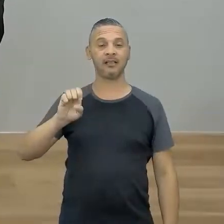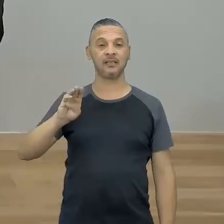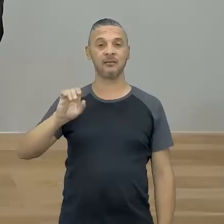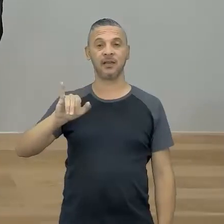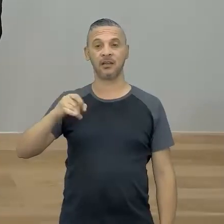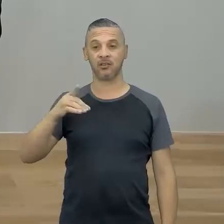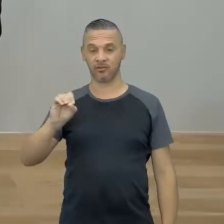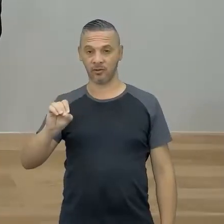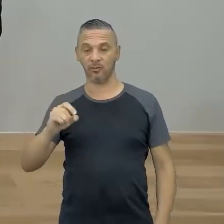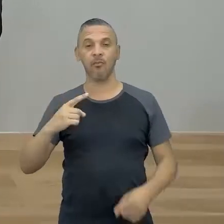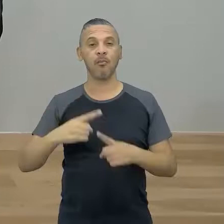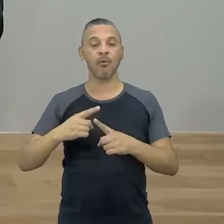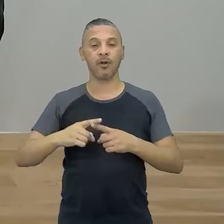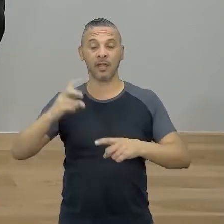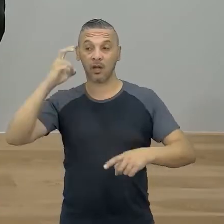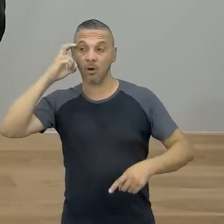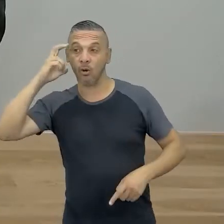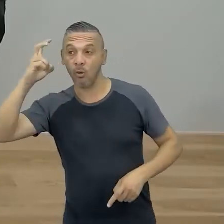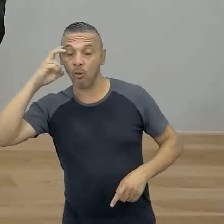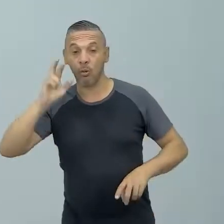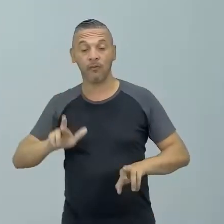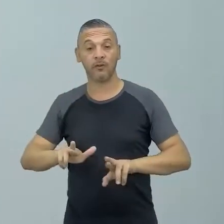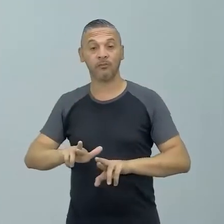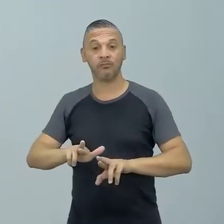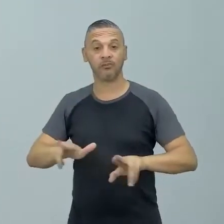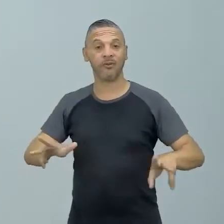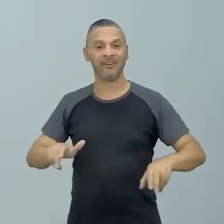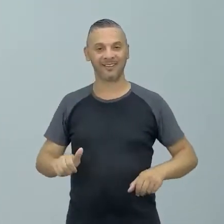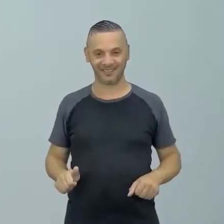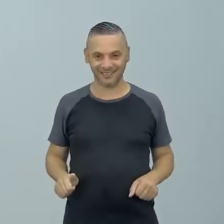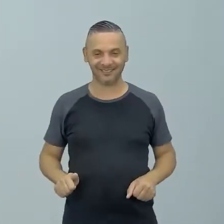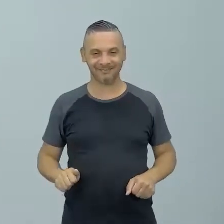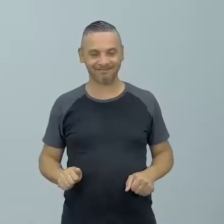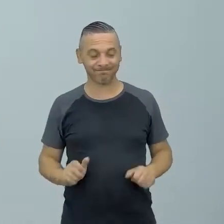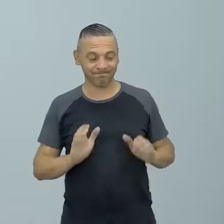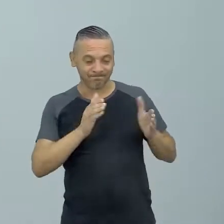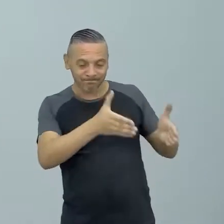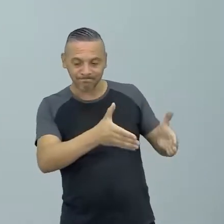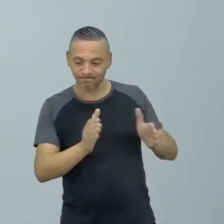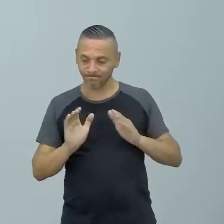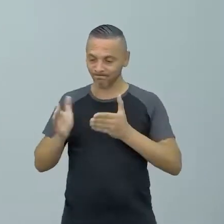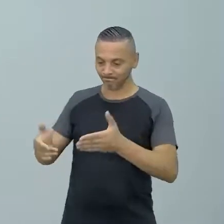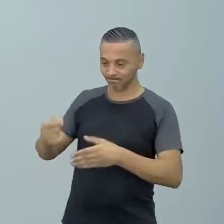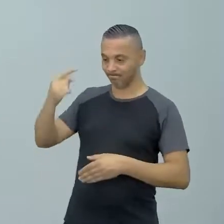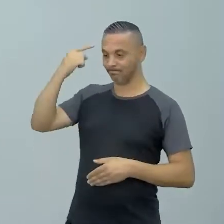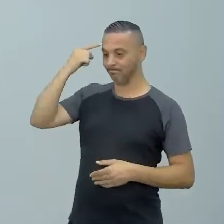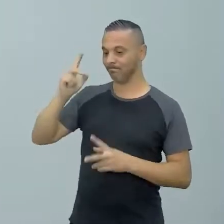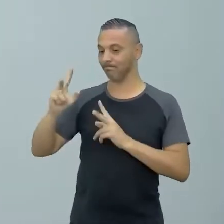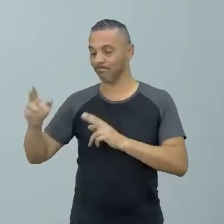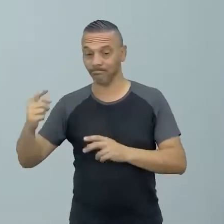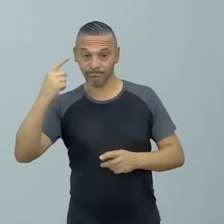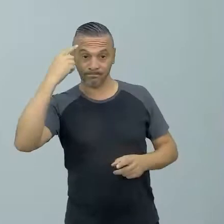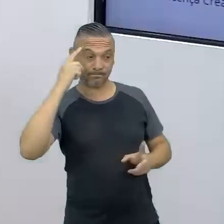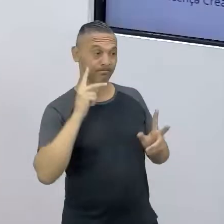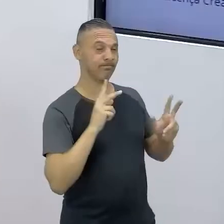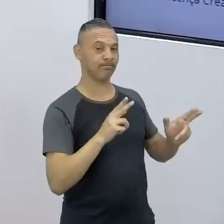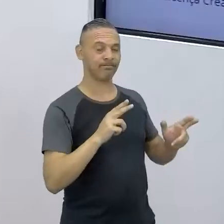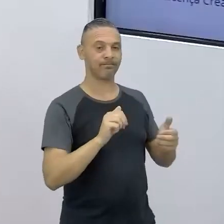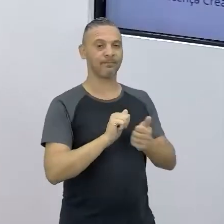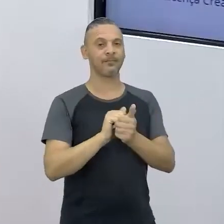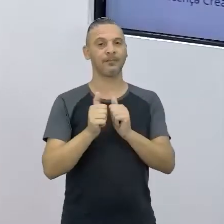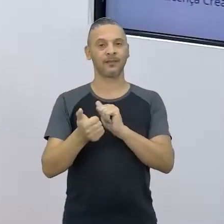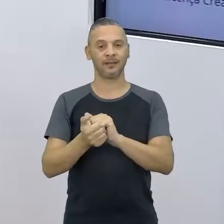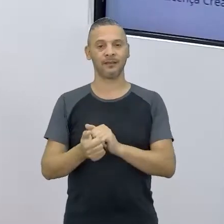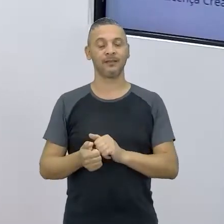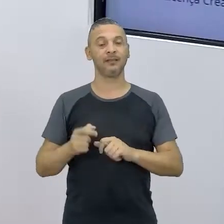culturas totalmente diferentes. Então, na hora de você impactar esse público, você vai ter que pensar da forma que eles pensam. Agora eu fico pensando num